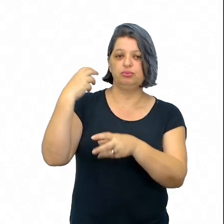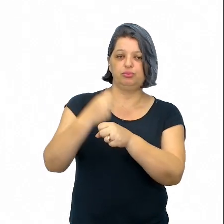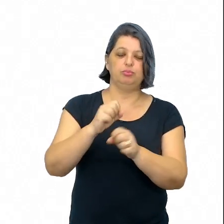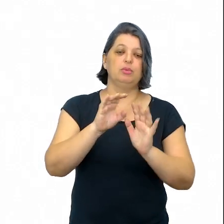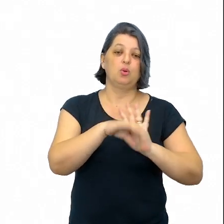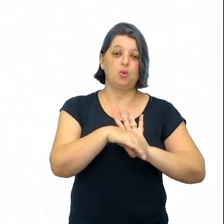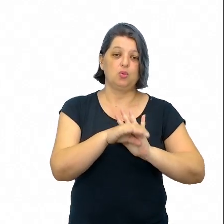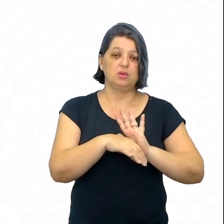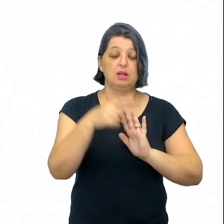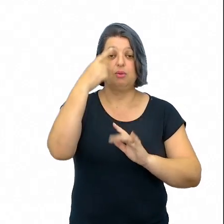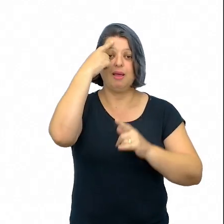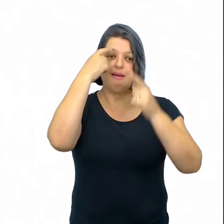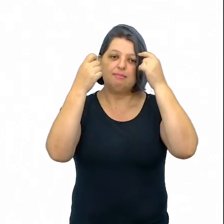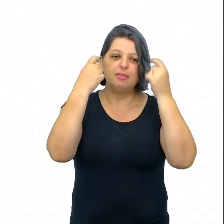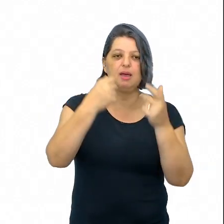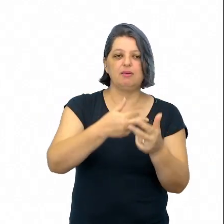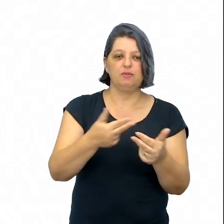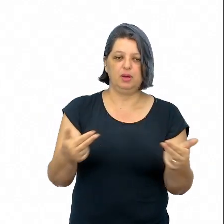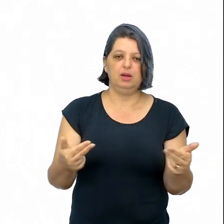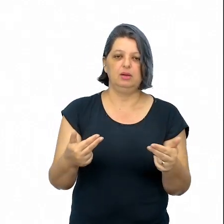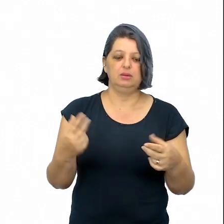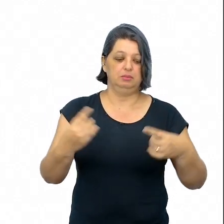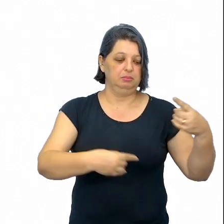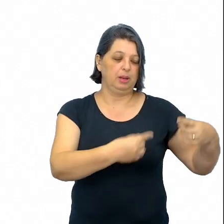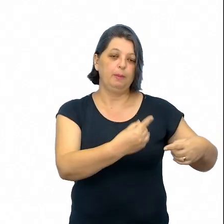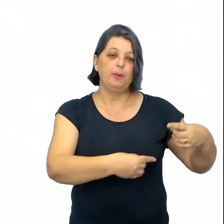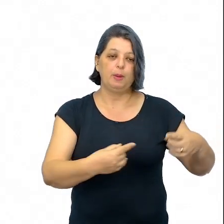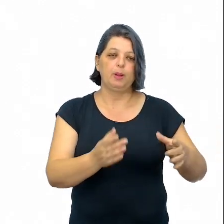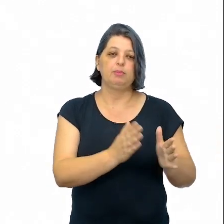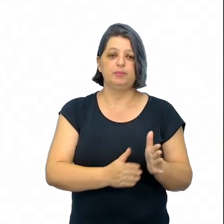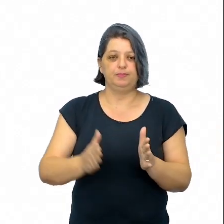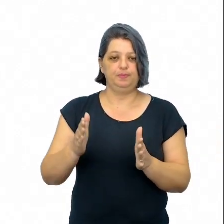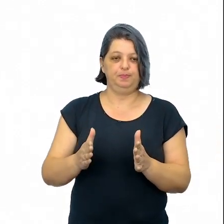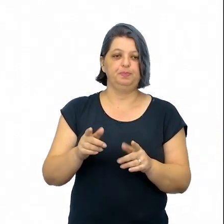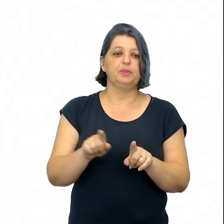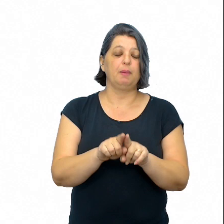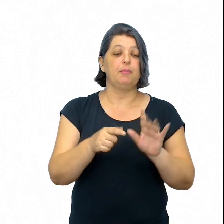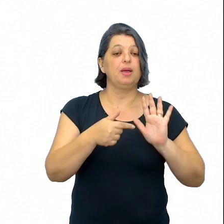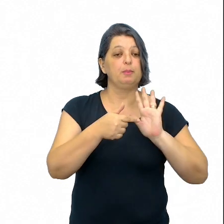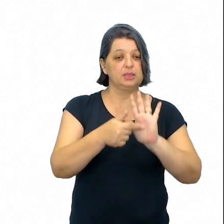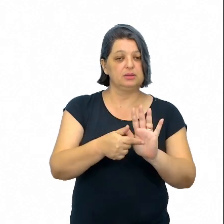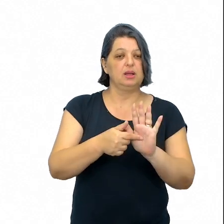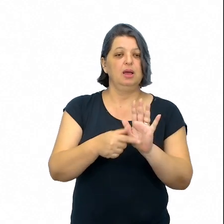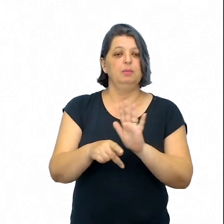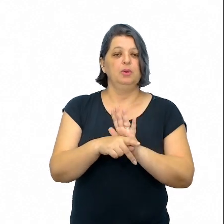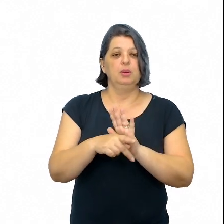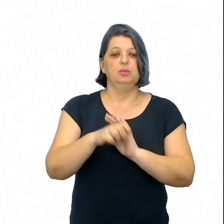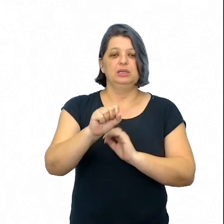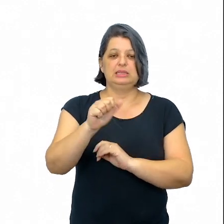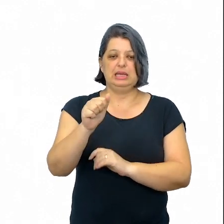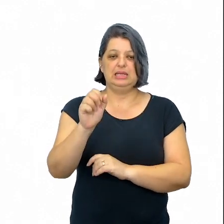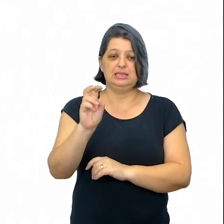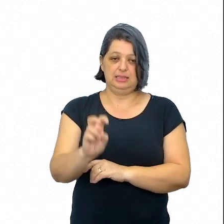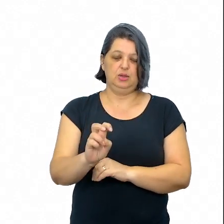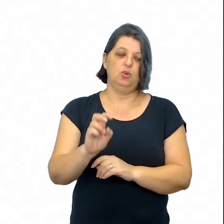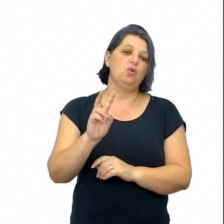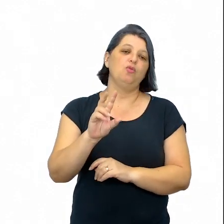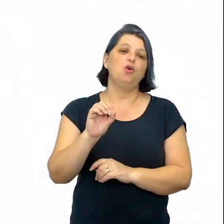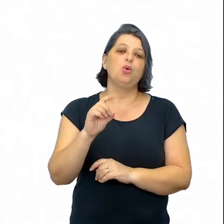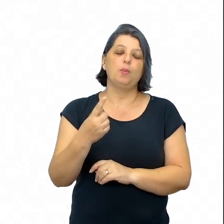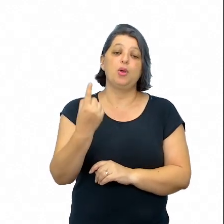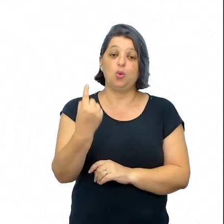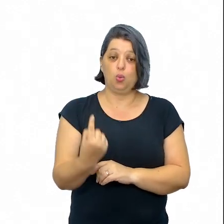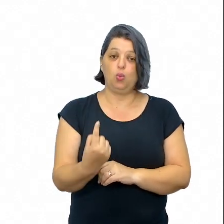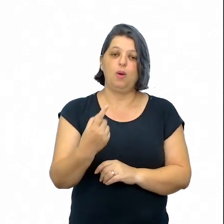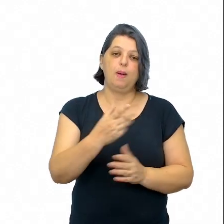conceitos e ideias discutidas na formação de etapa, apresentar a situação de aprendizagem número 5, do volume 1, da parte 2